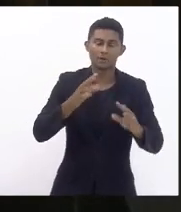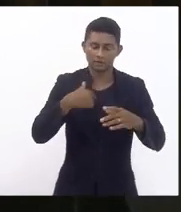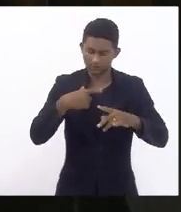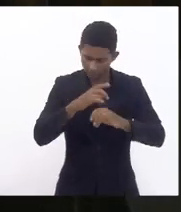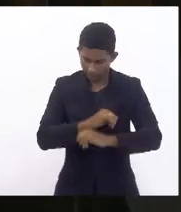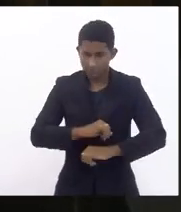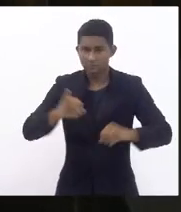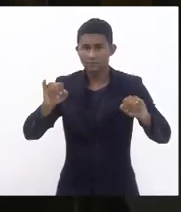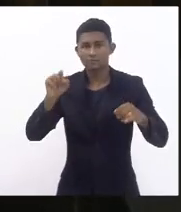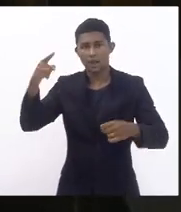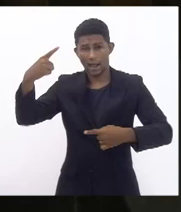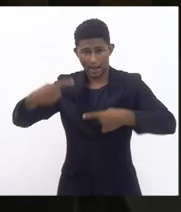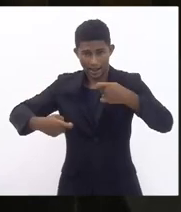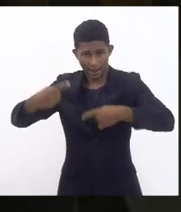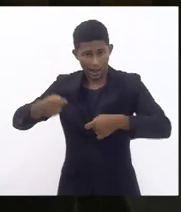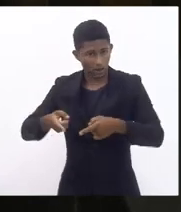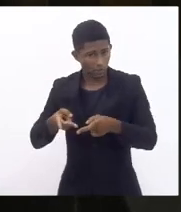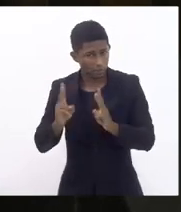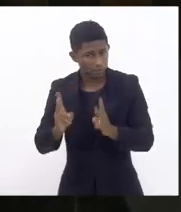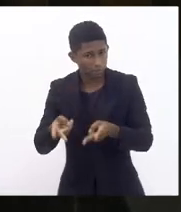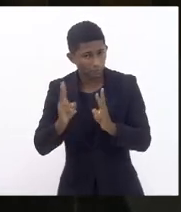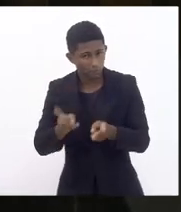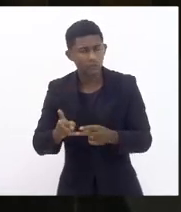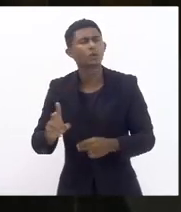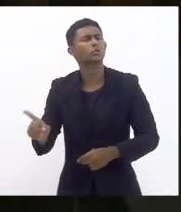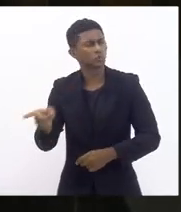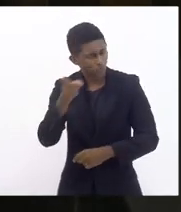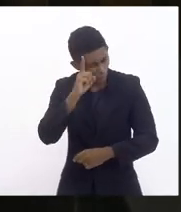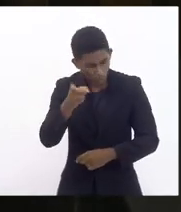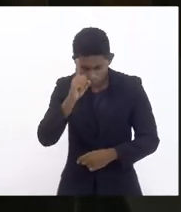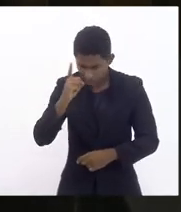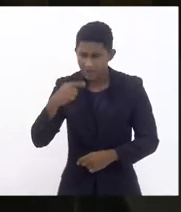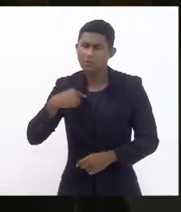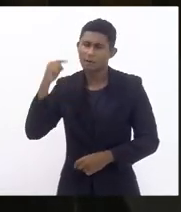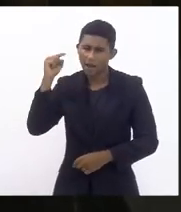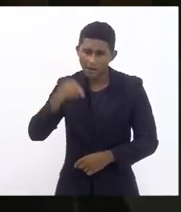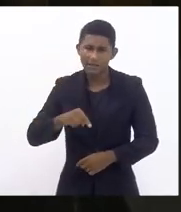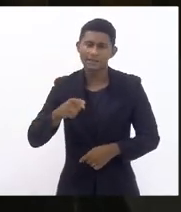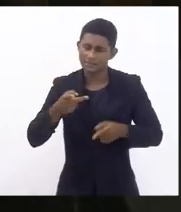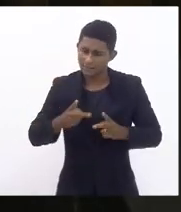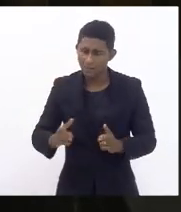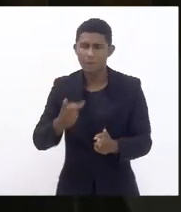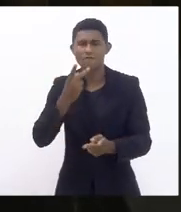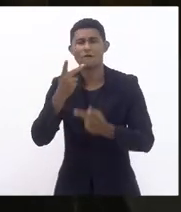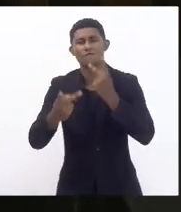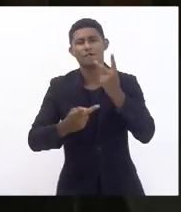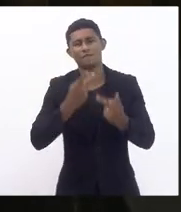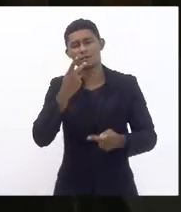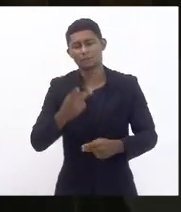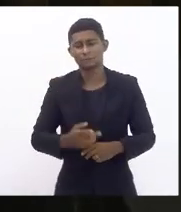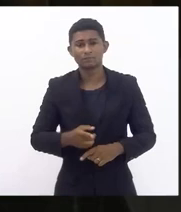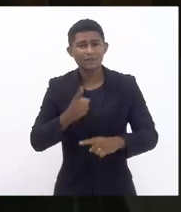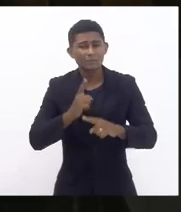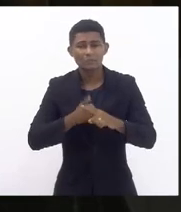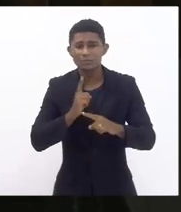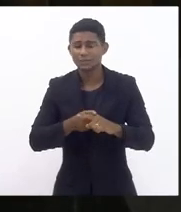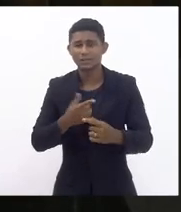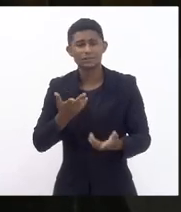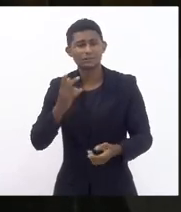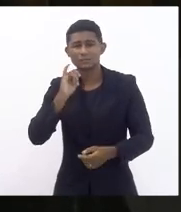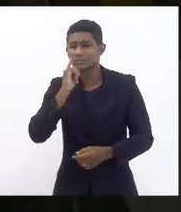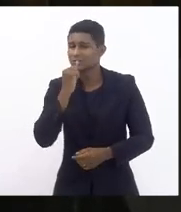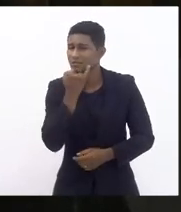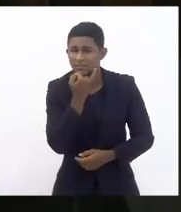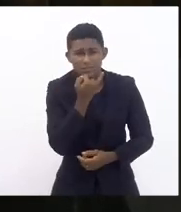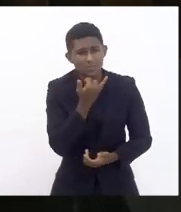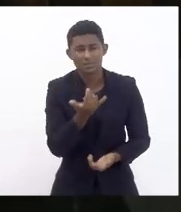vil, todos os dias eu falarei sobre ela. Porque não tem nada mais triste que